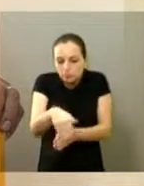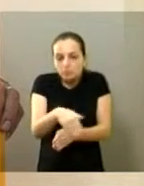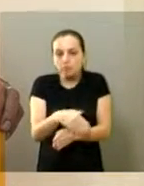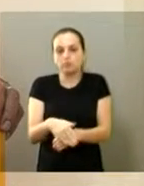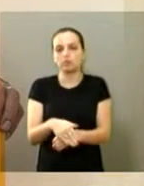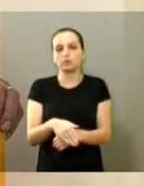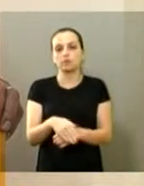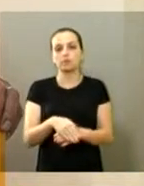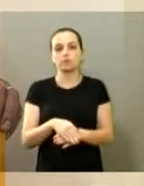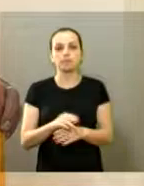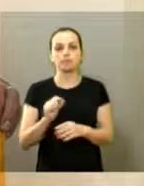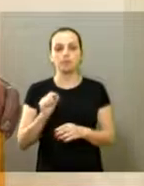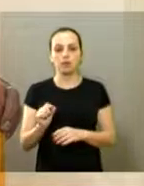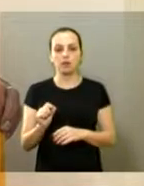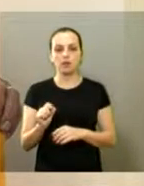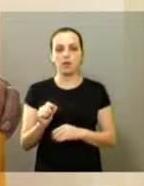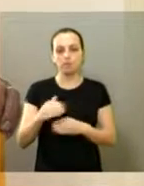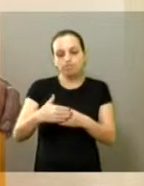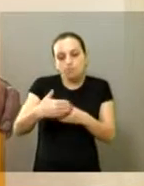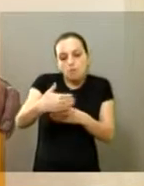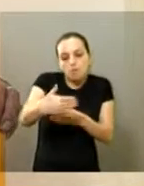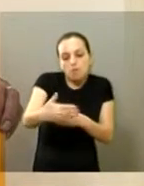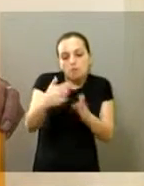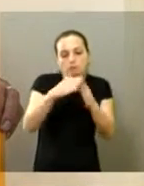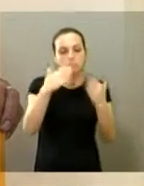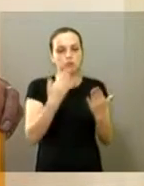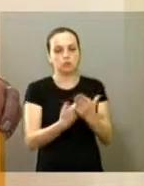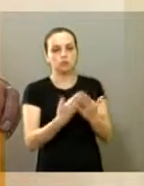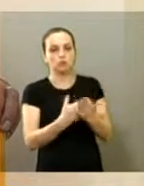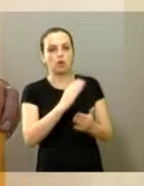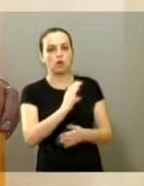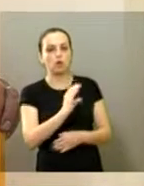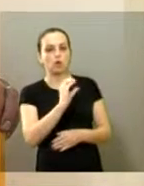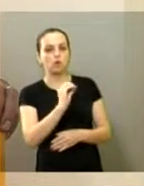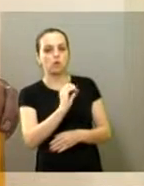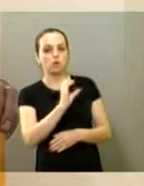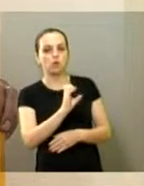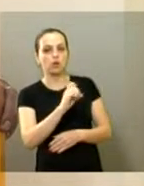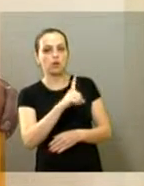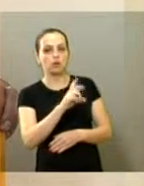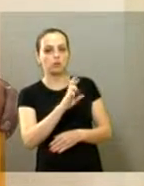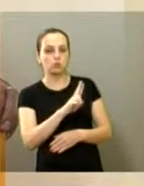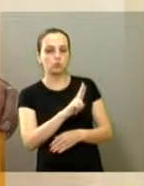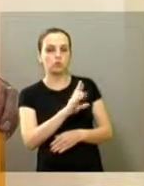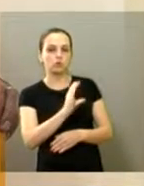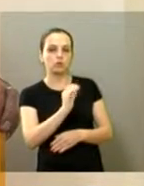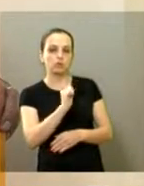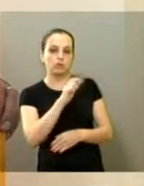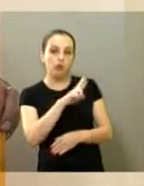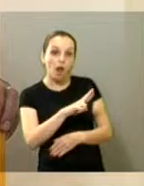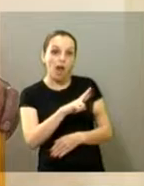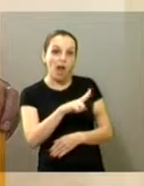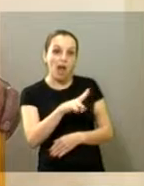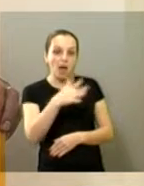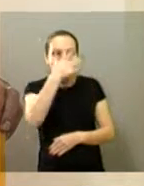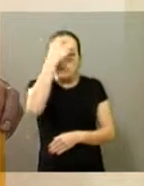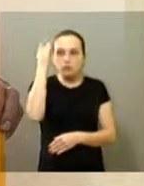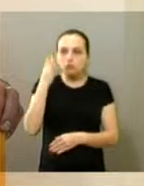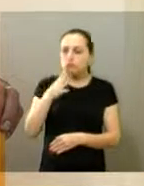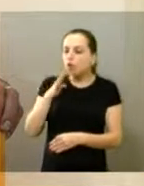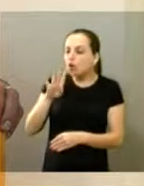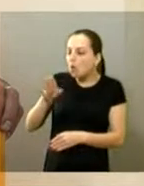rua na frente da Coeducar, o que causa um transtorno. Quem não conhece acaba descendo a rua